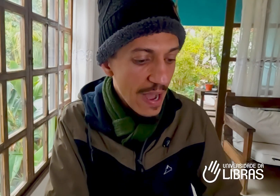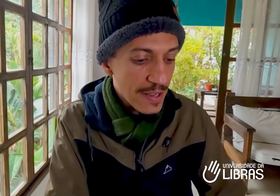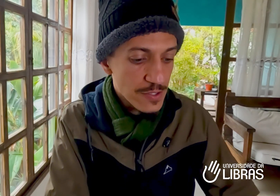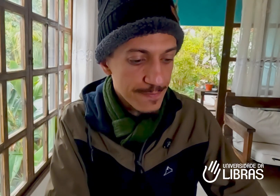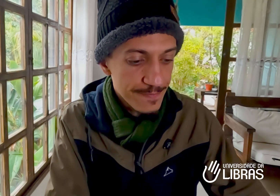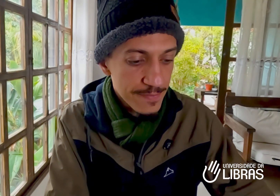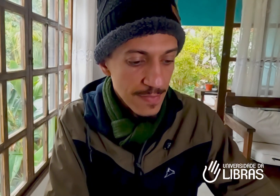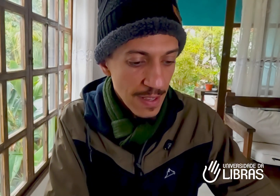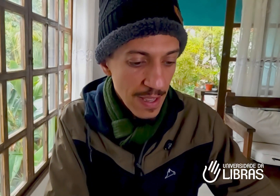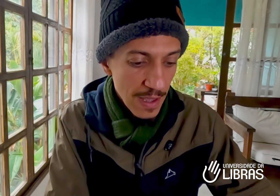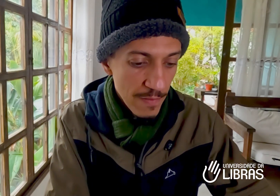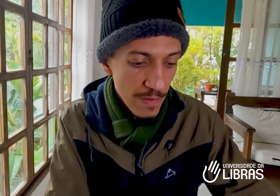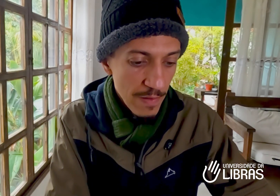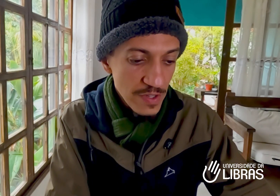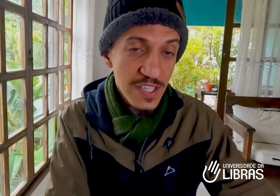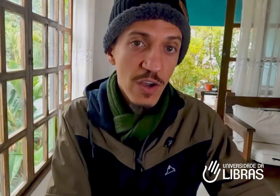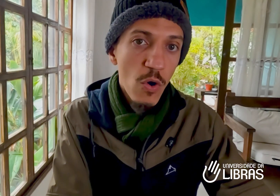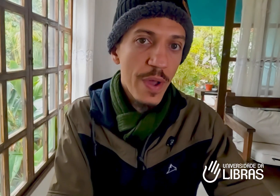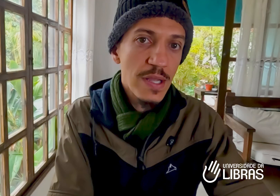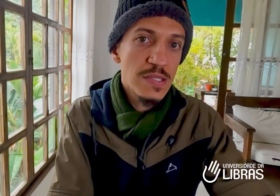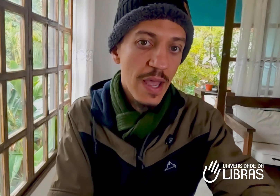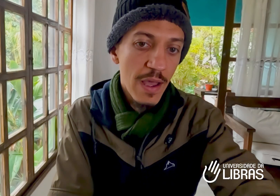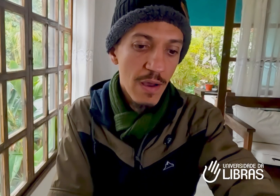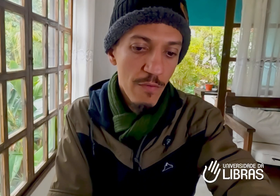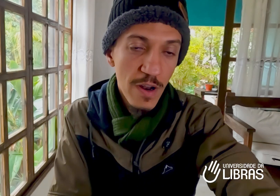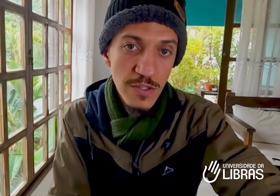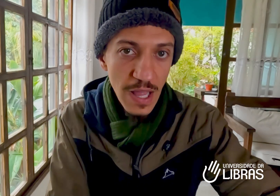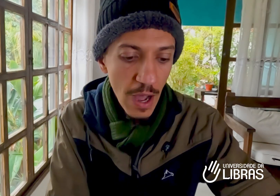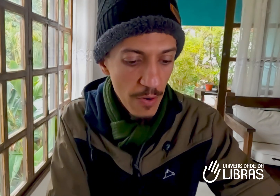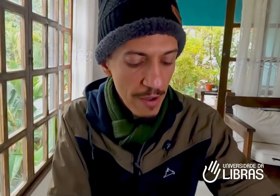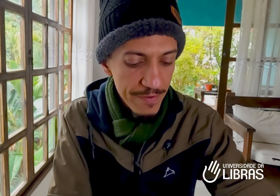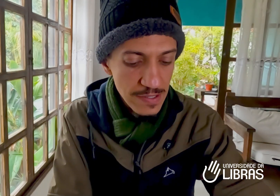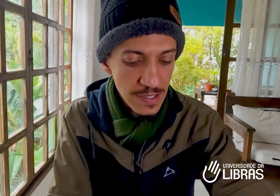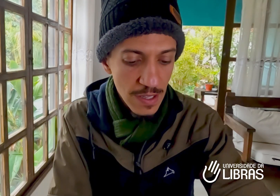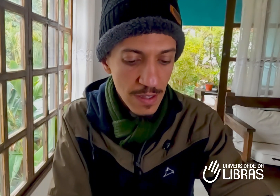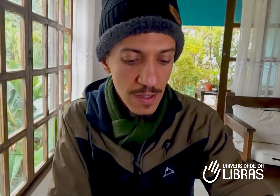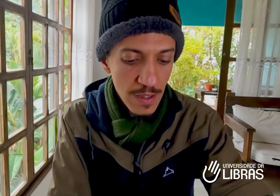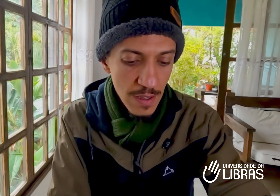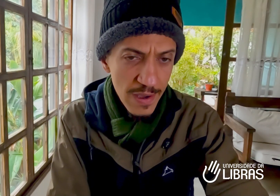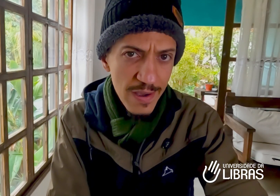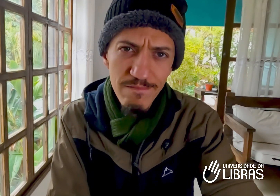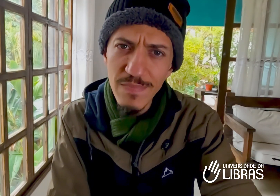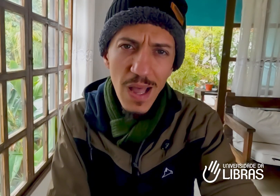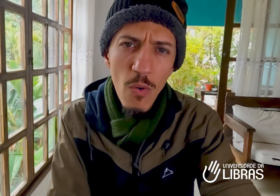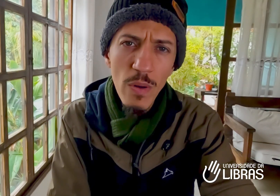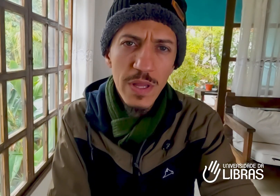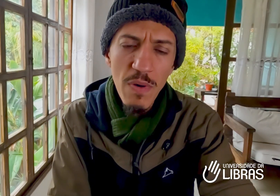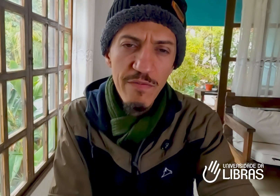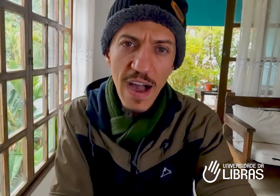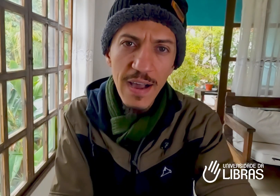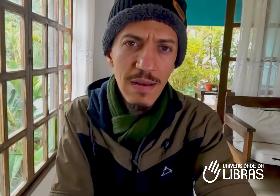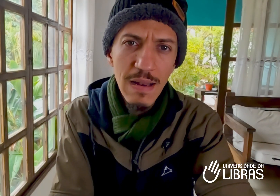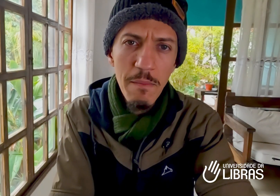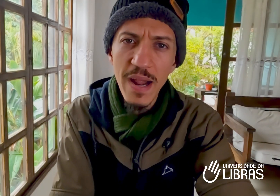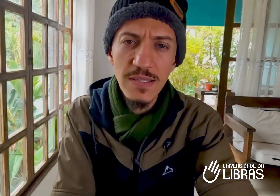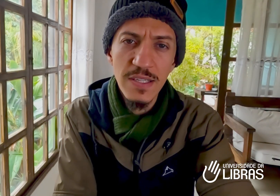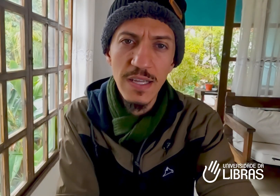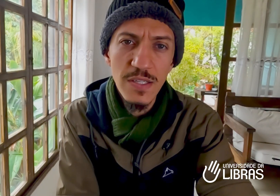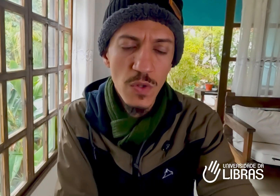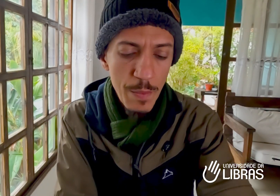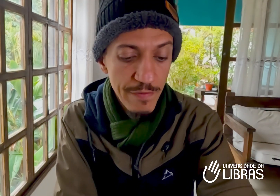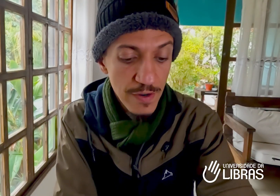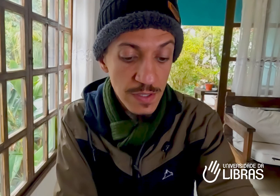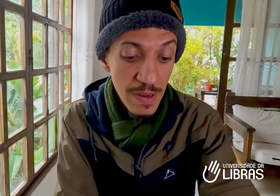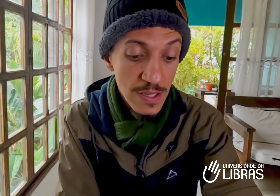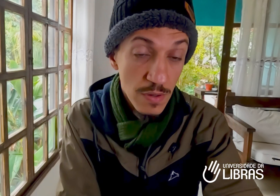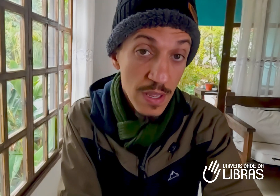assim, Madison, você chegou a conhecer fulano de tal? Aí eu falei assim, não, eu tenho uma vaga lembrança assim, desse